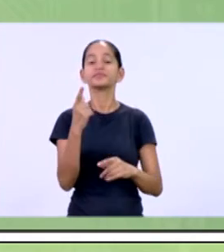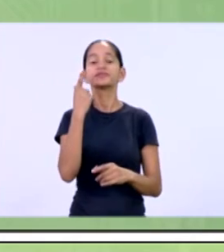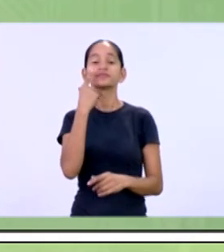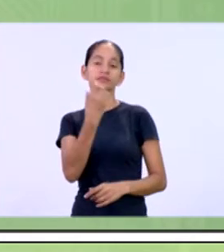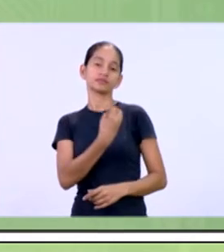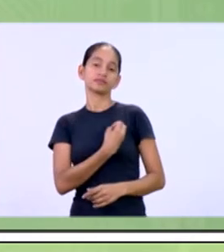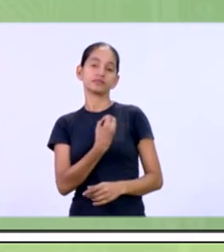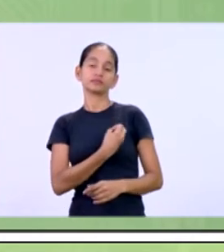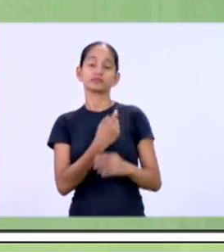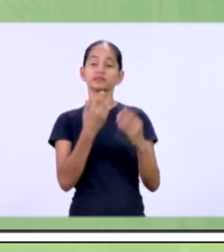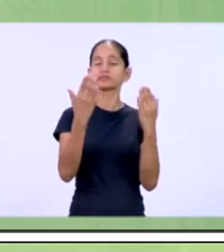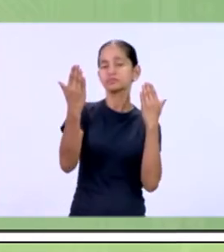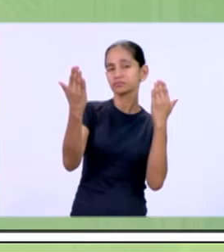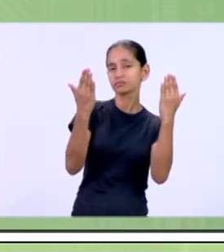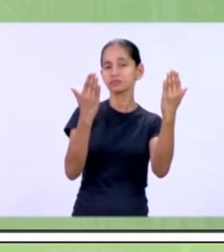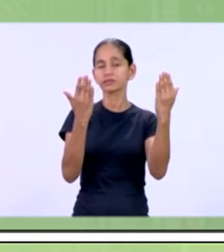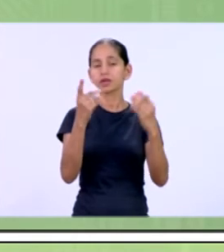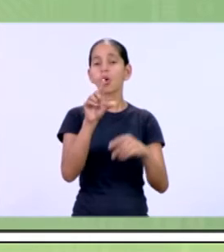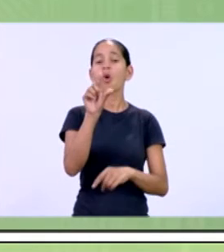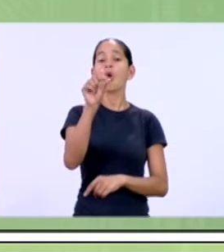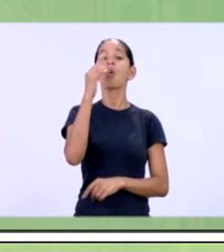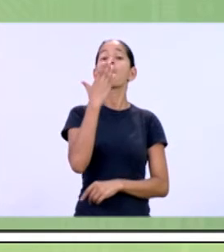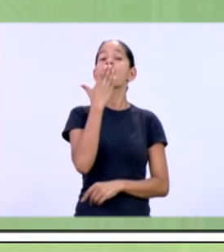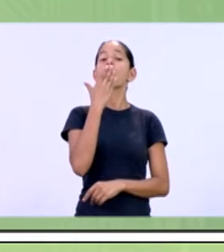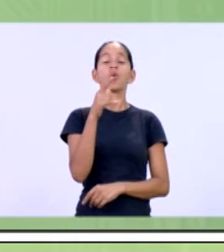130.910 de tributação, lucro presumido